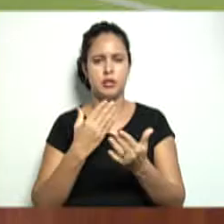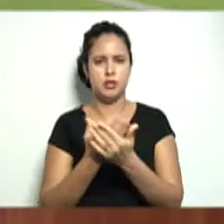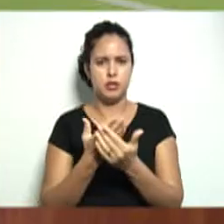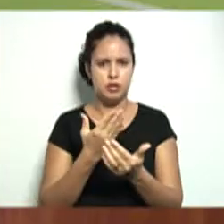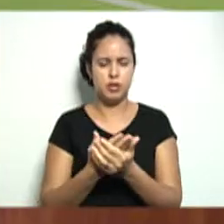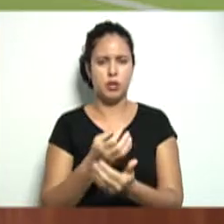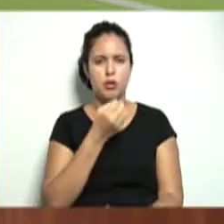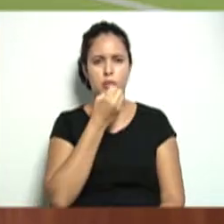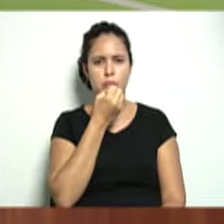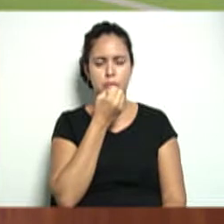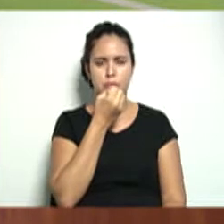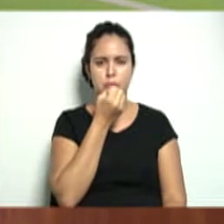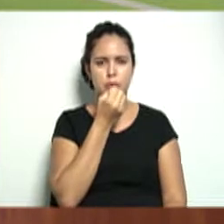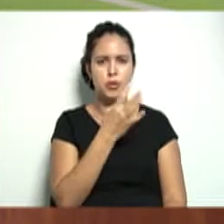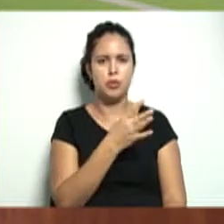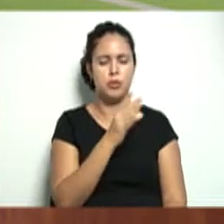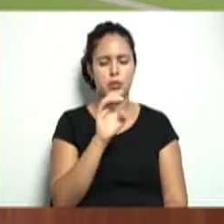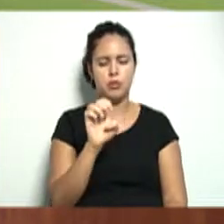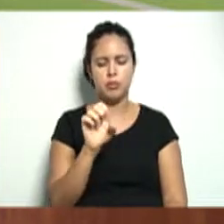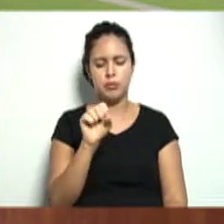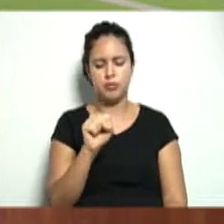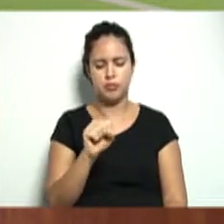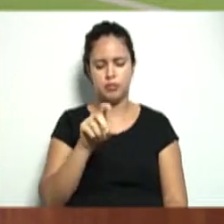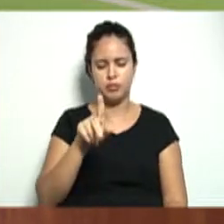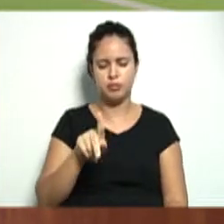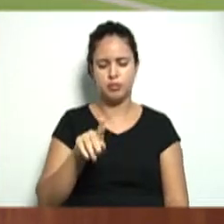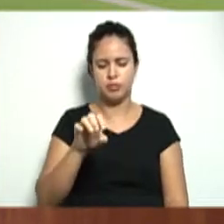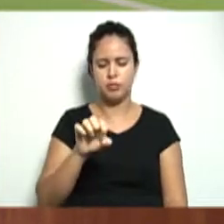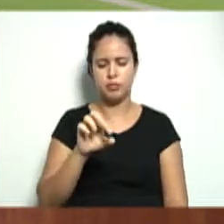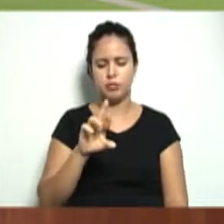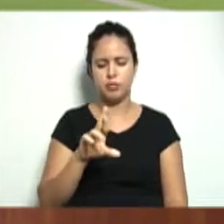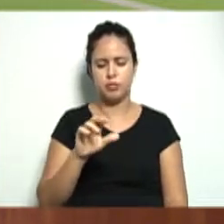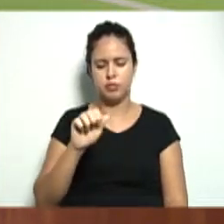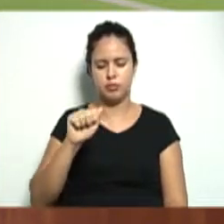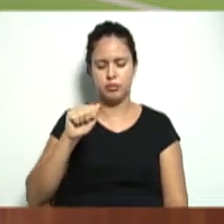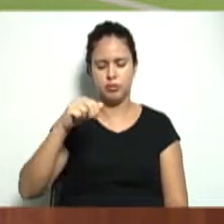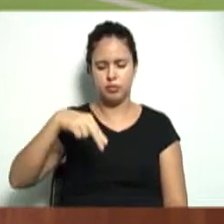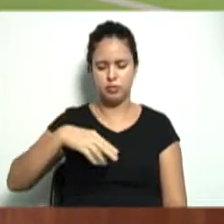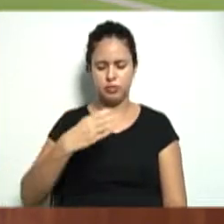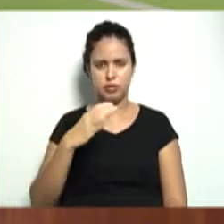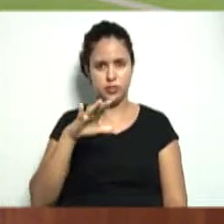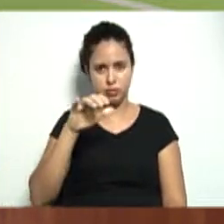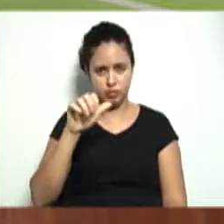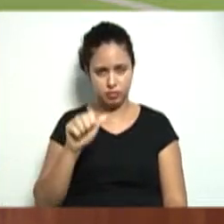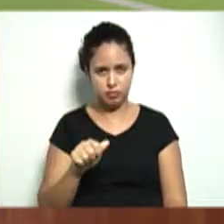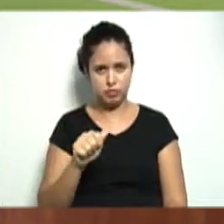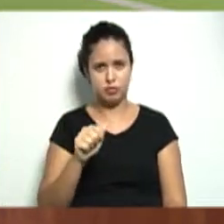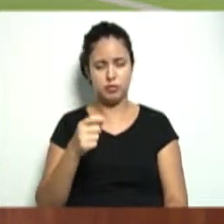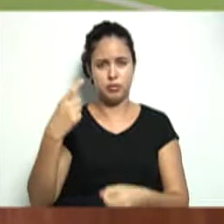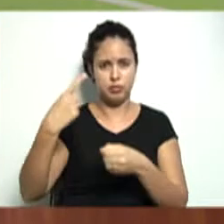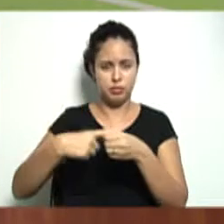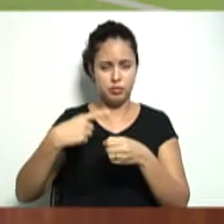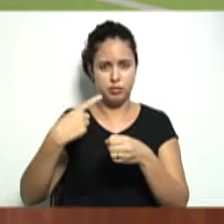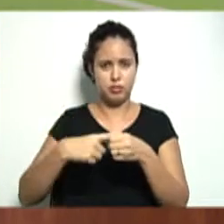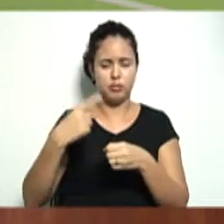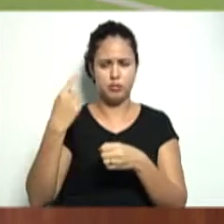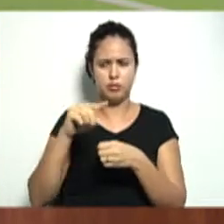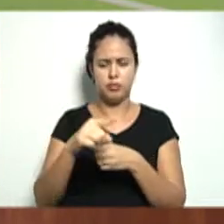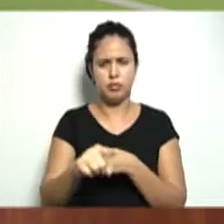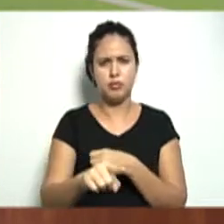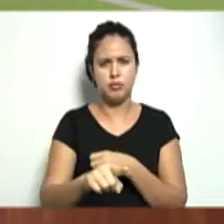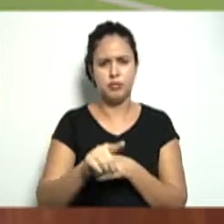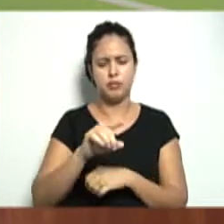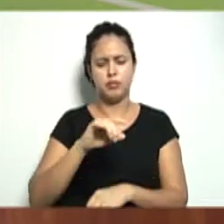Alta Floresta, lá da Alta Floresta, o professor professor